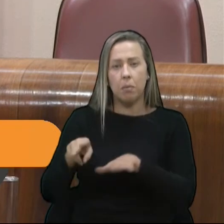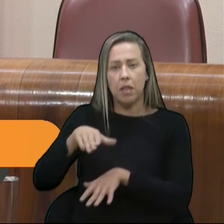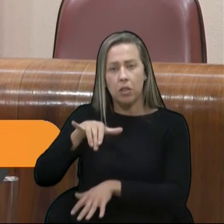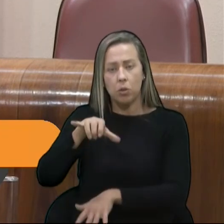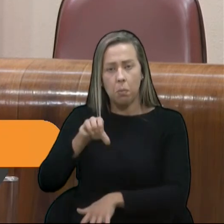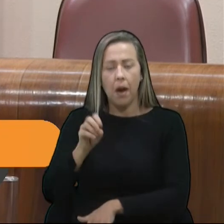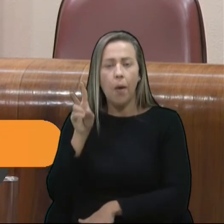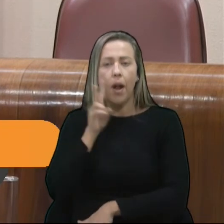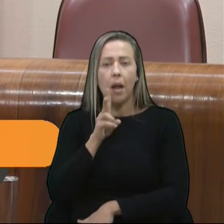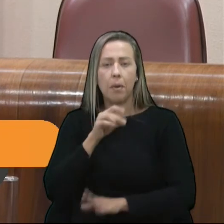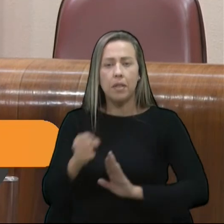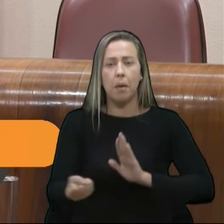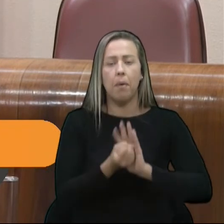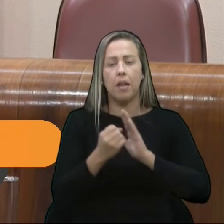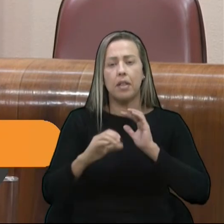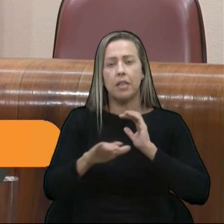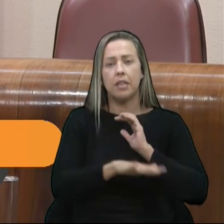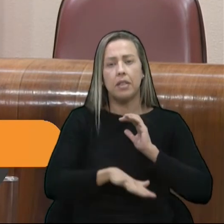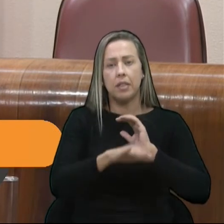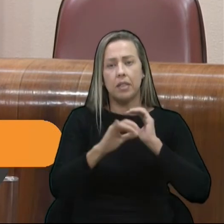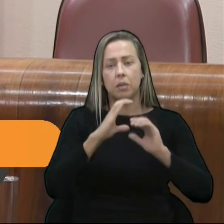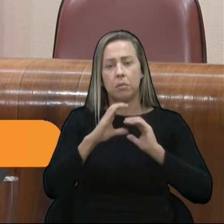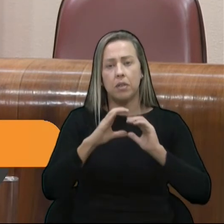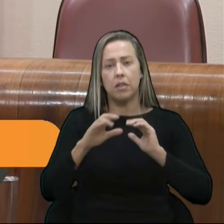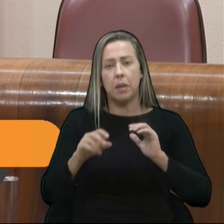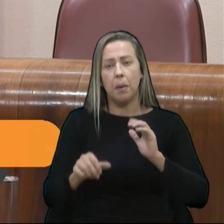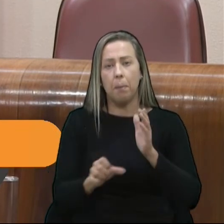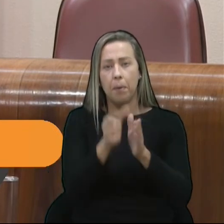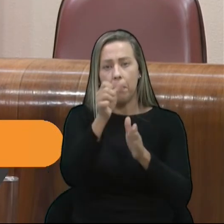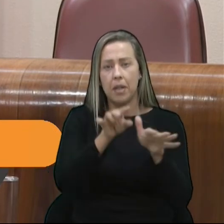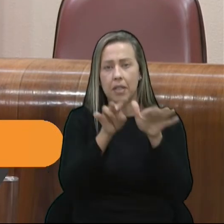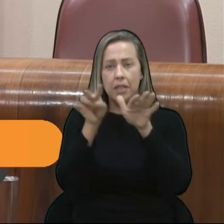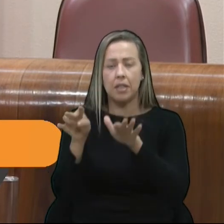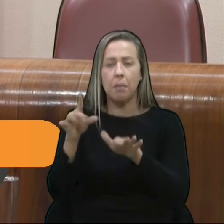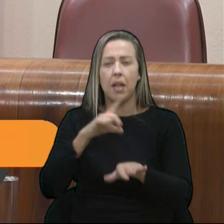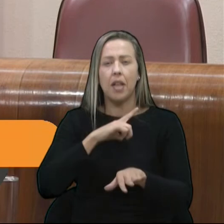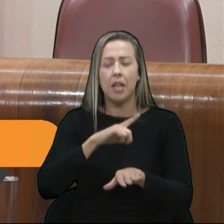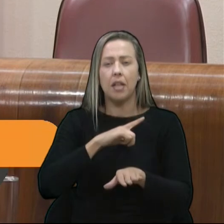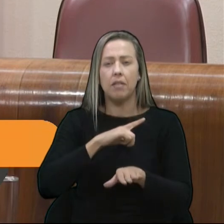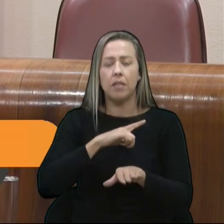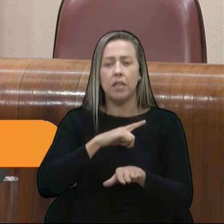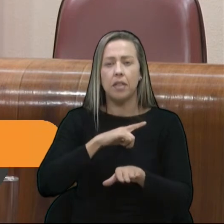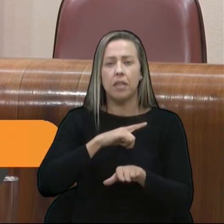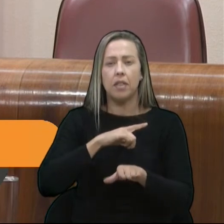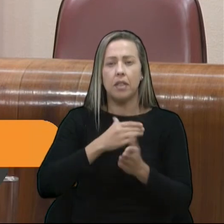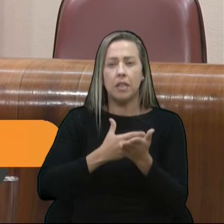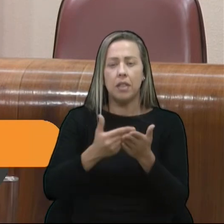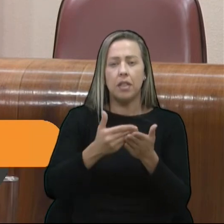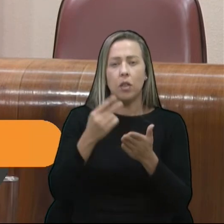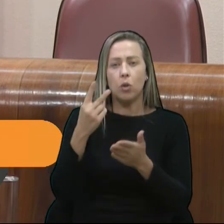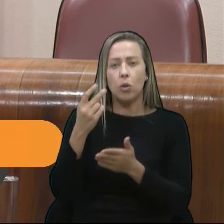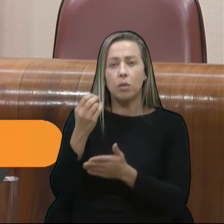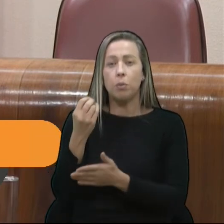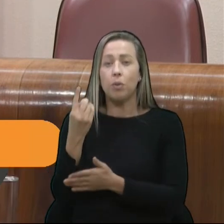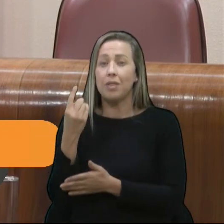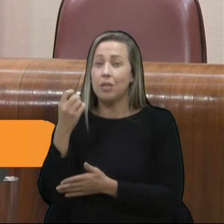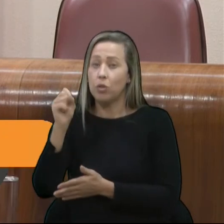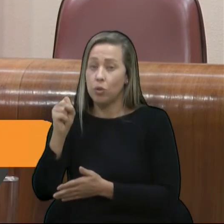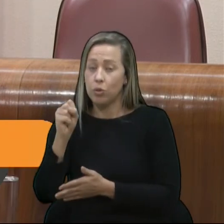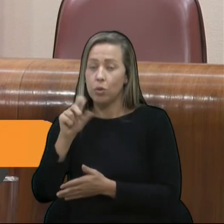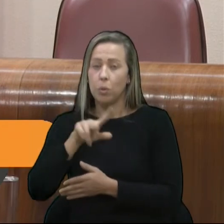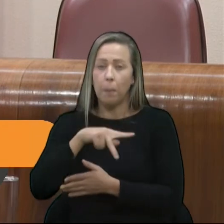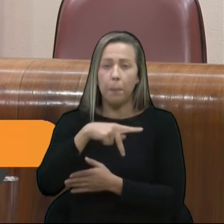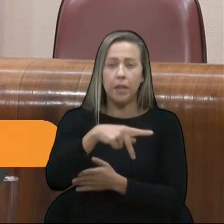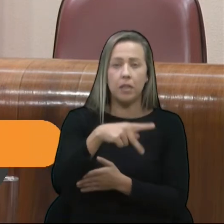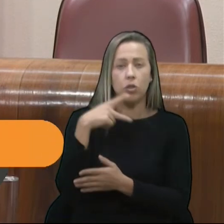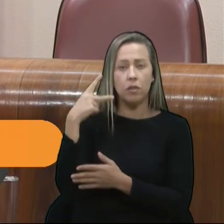essa lembrança da Semana da Comunicação. Lá, a primeira Semana da Comunicação, que teve a sua edição em 2018, sob a presidência